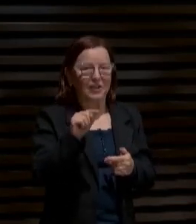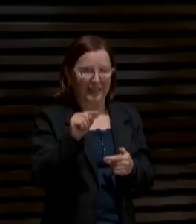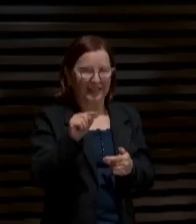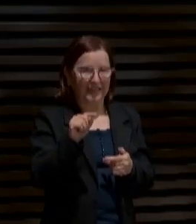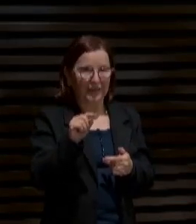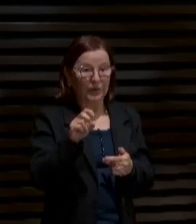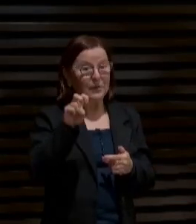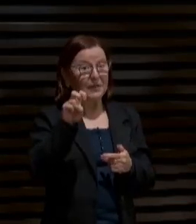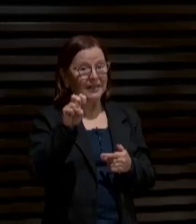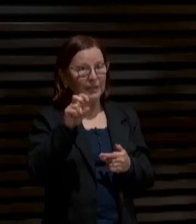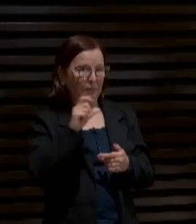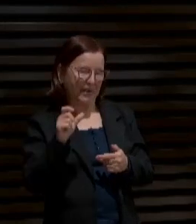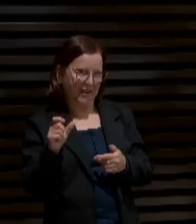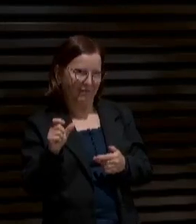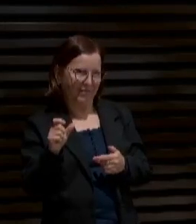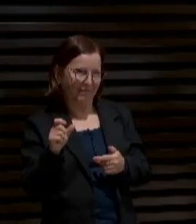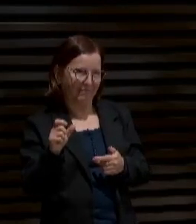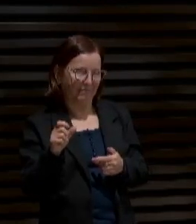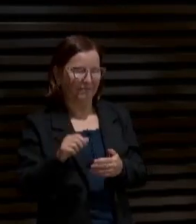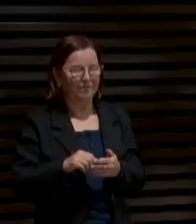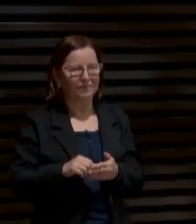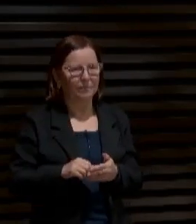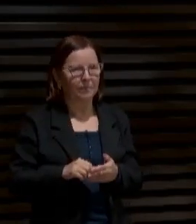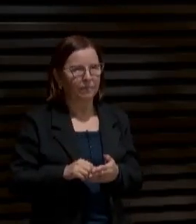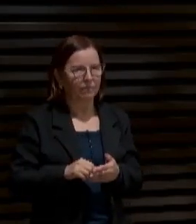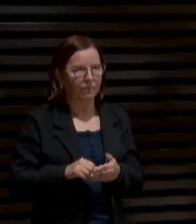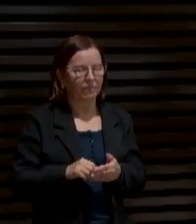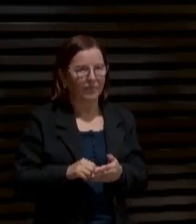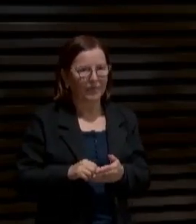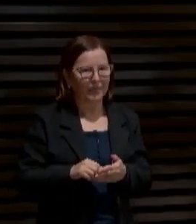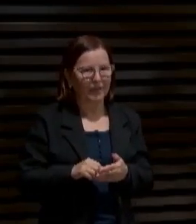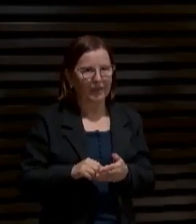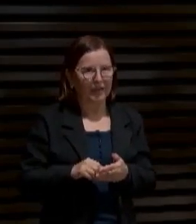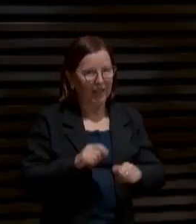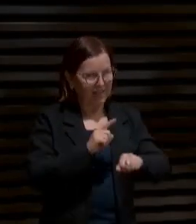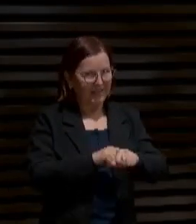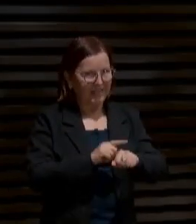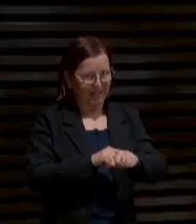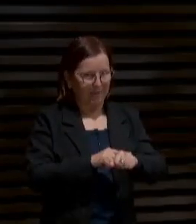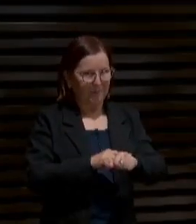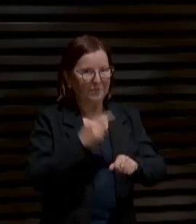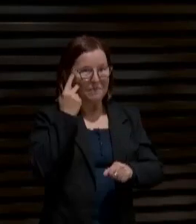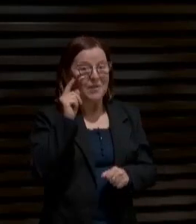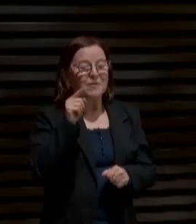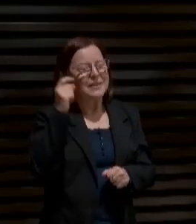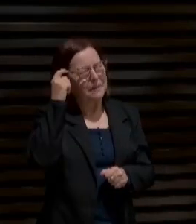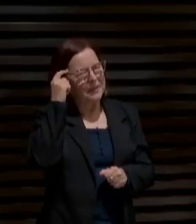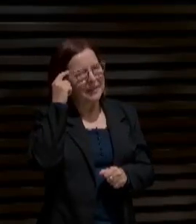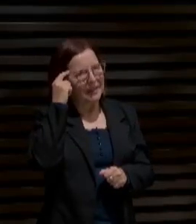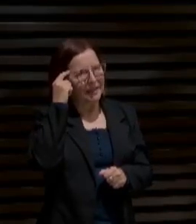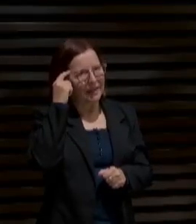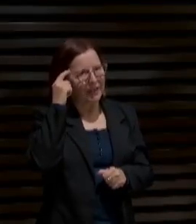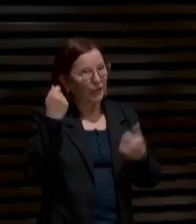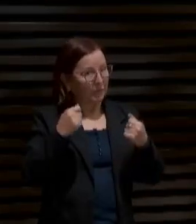me defina a sua personalidade em 5 palavras eu vou dar 30 segundos para vocês pensarem não precisa vir ninguém aqui na frente não tá